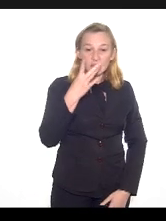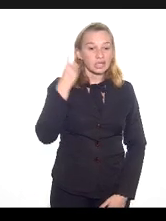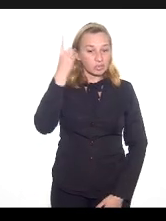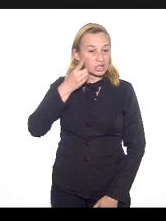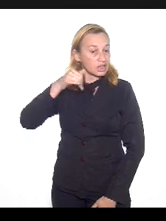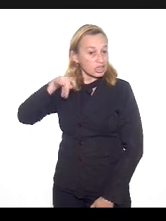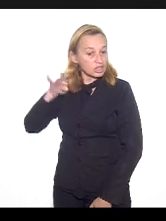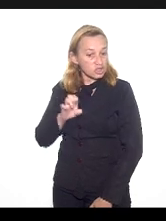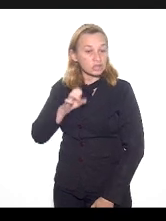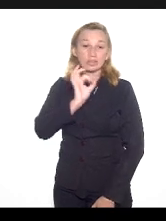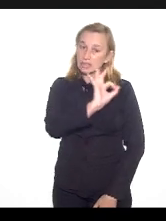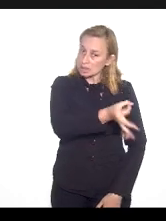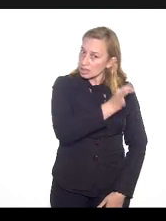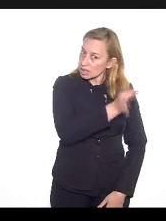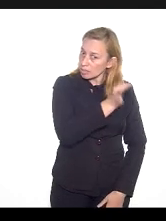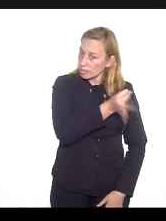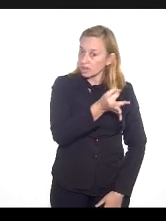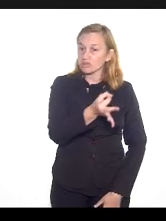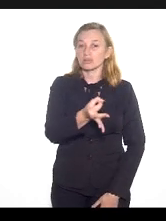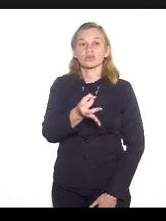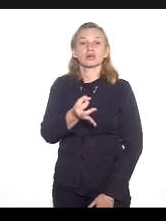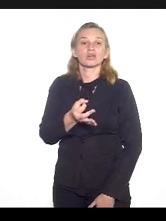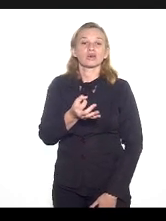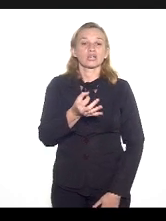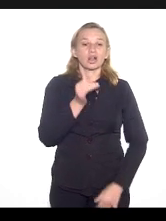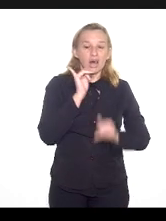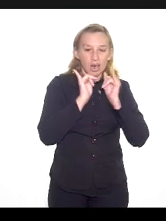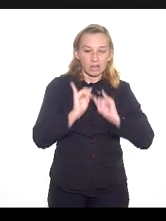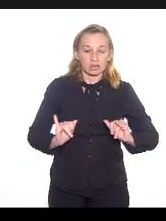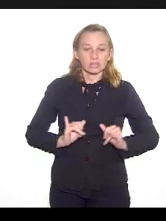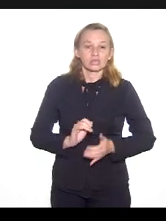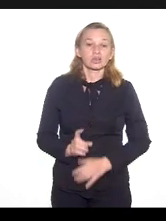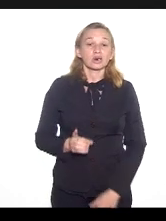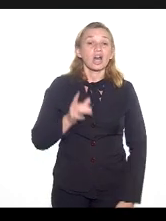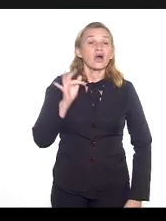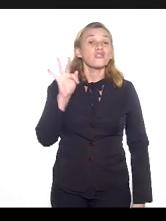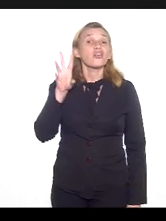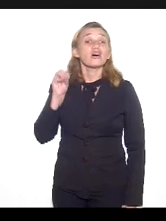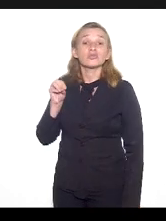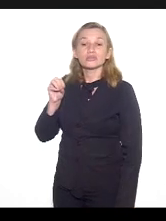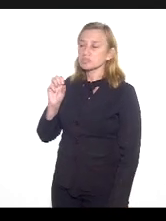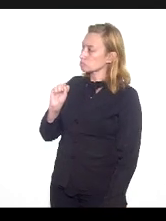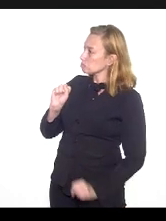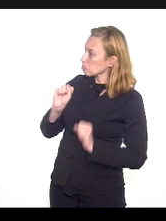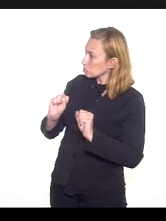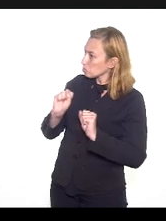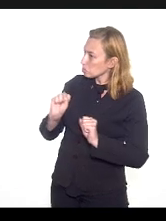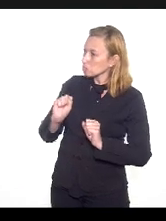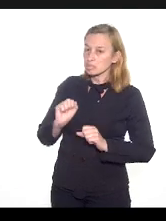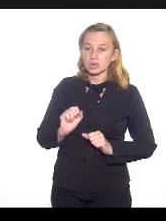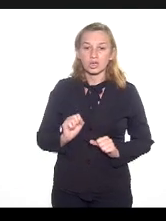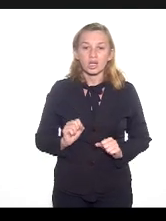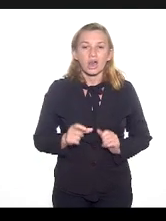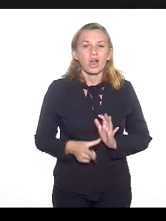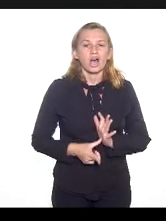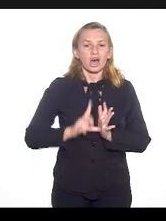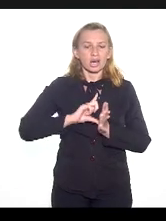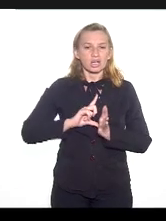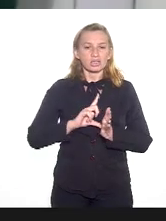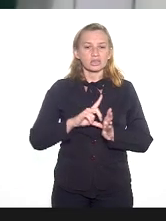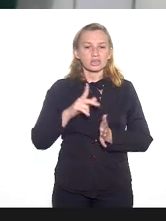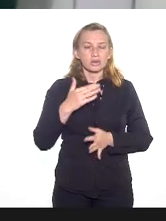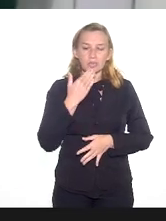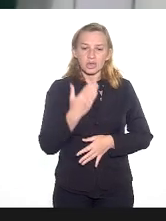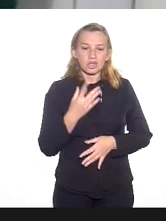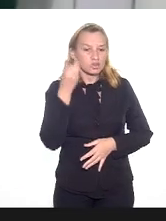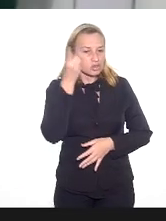Alexandre. Certamente será publicado. Deputado Flávio Serafini? Pois não. Vossa Excelência, antes de passar a palavra aos